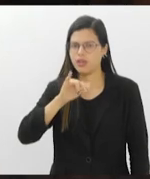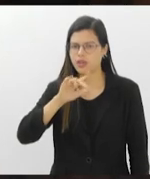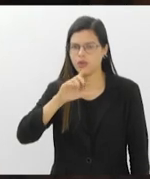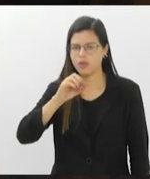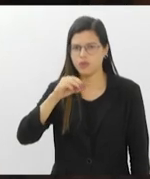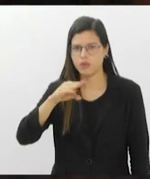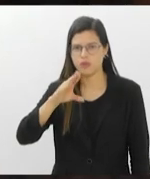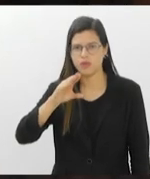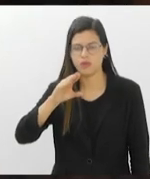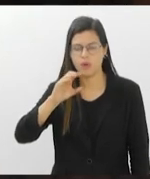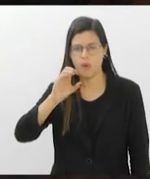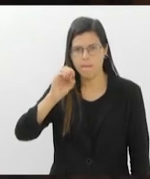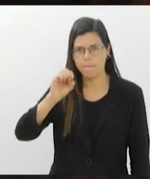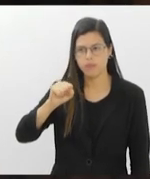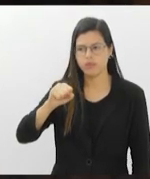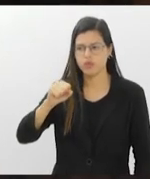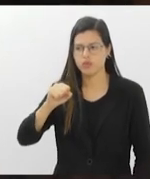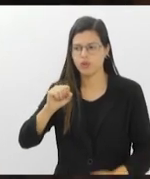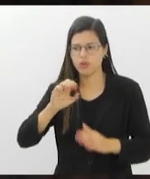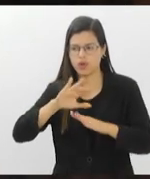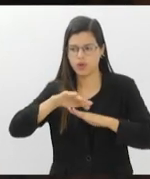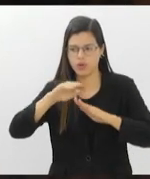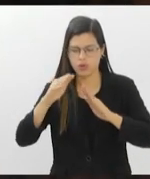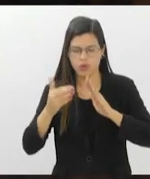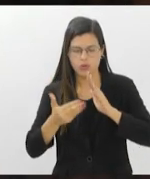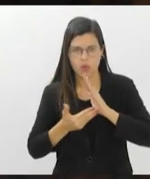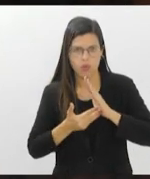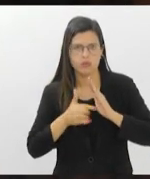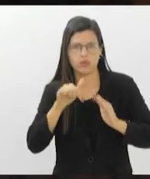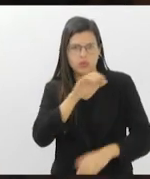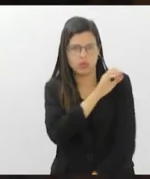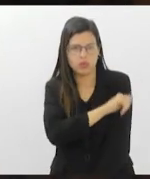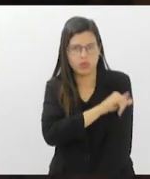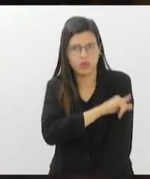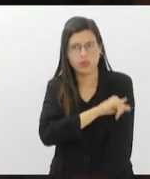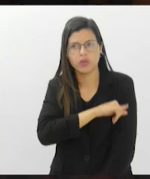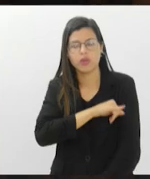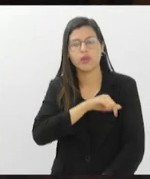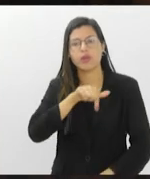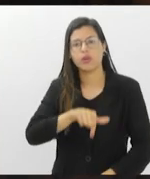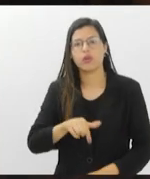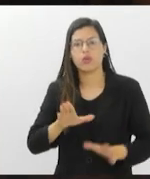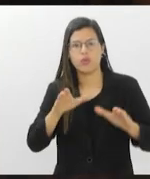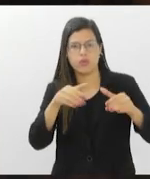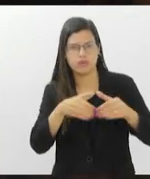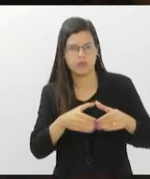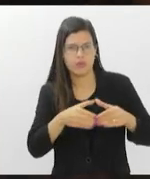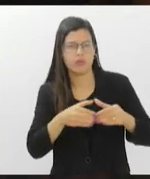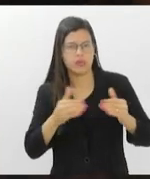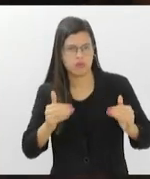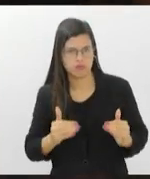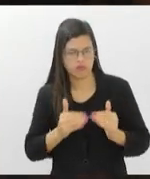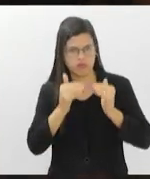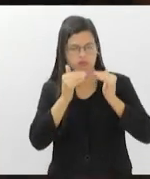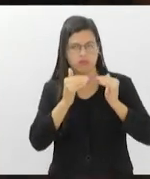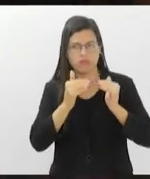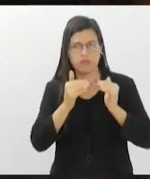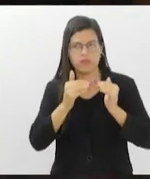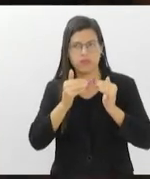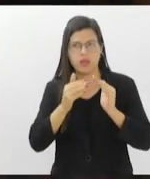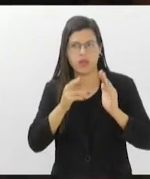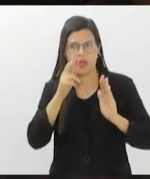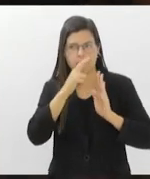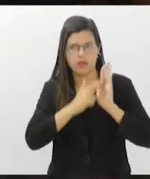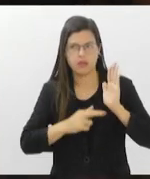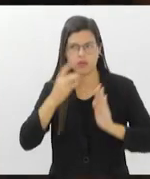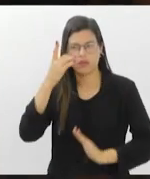a Sequilerge. Pareceres da Comissão de Normas Internas e Proposições Externas, favorável. Relator,